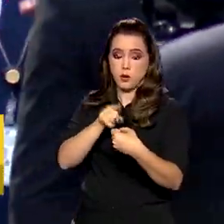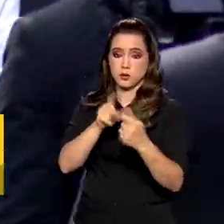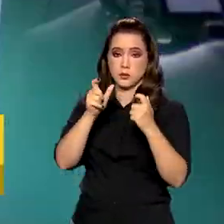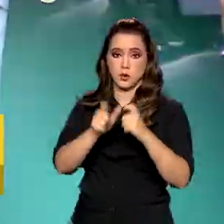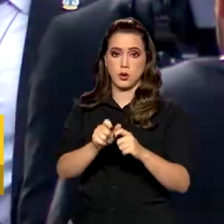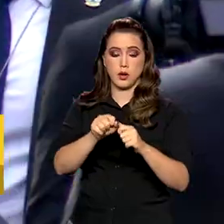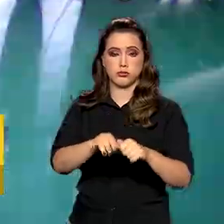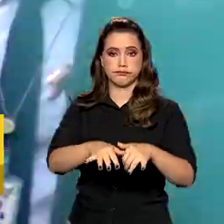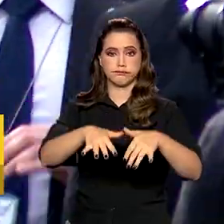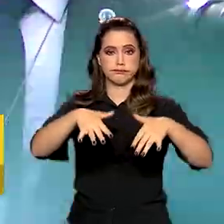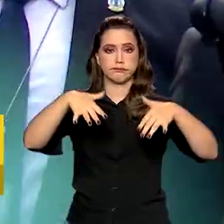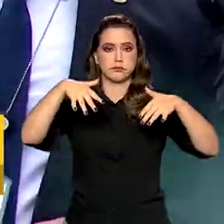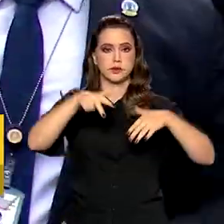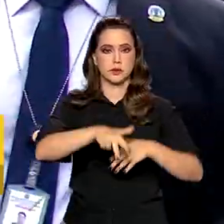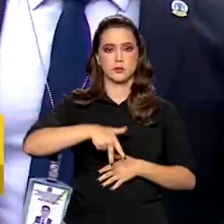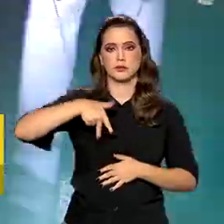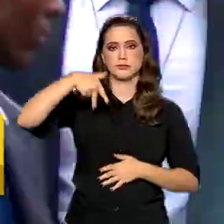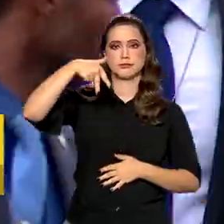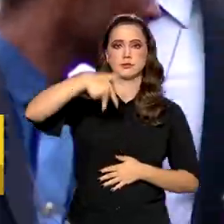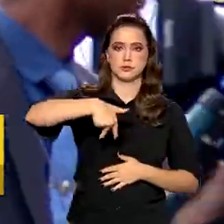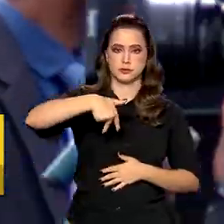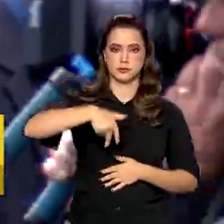palanque.